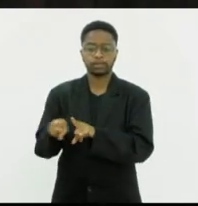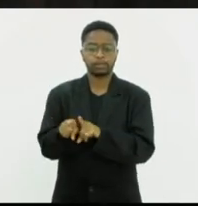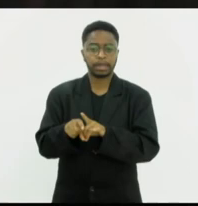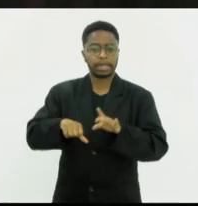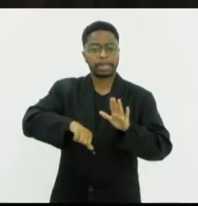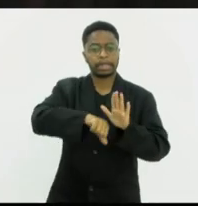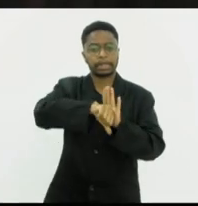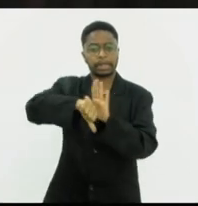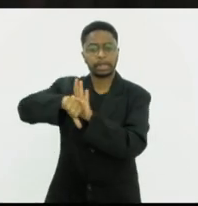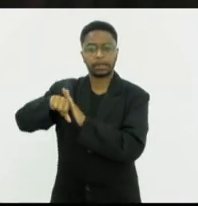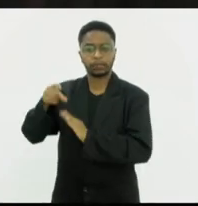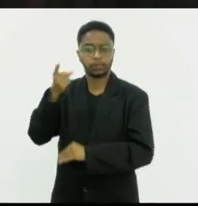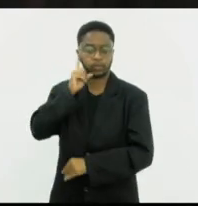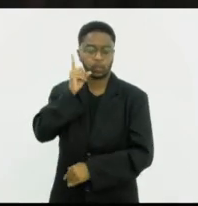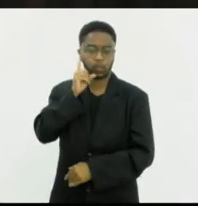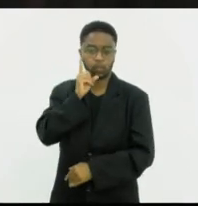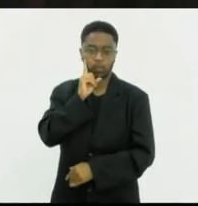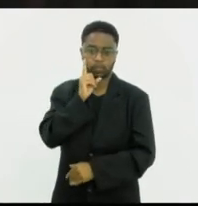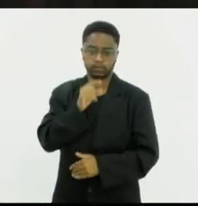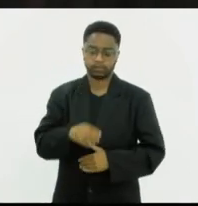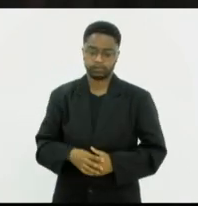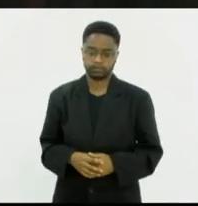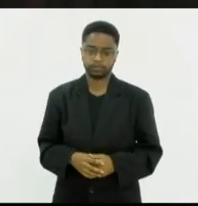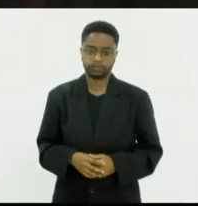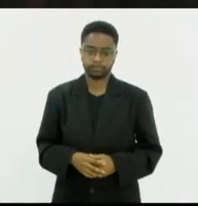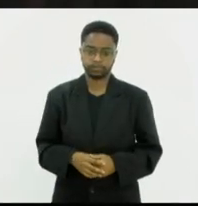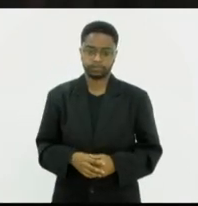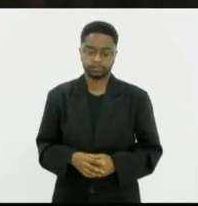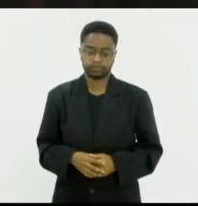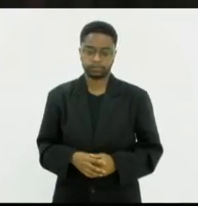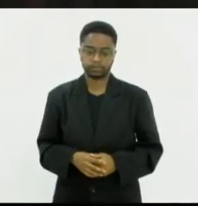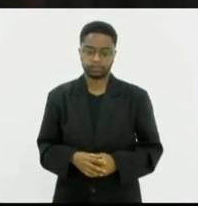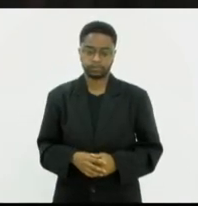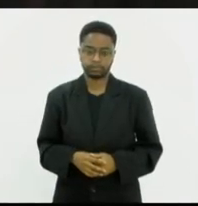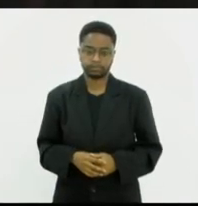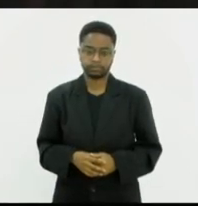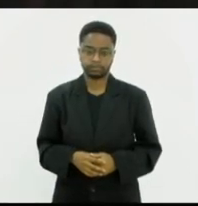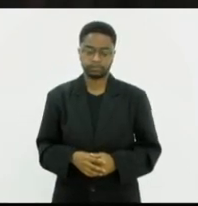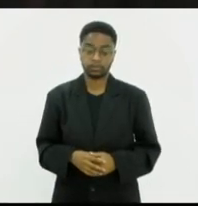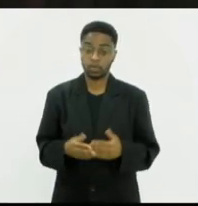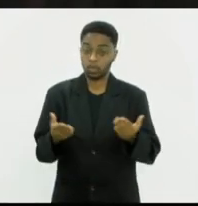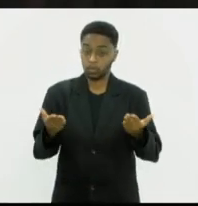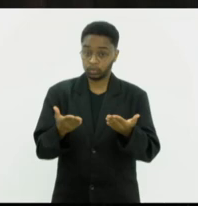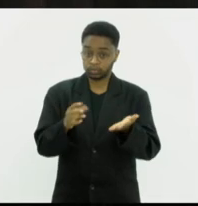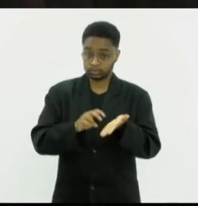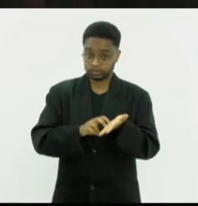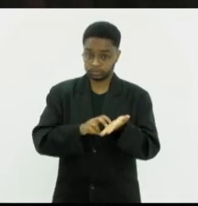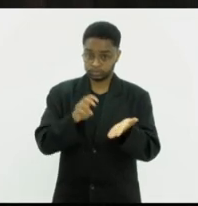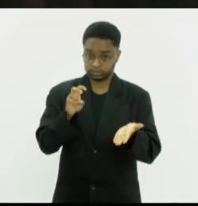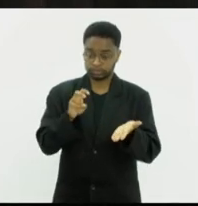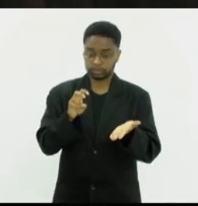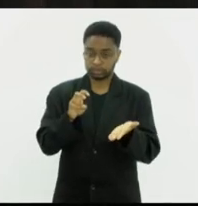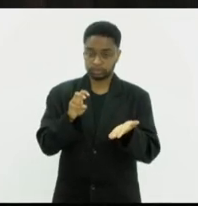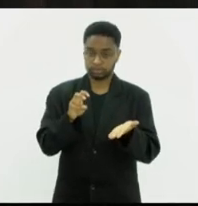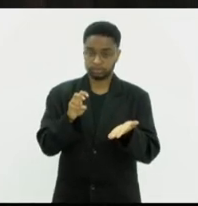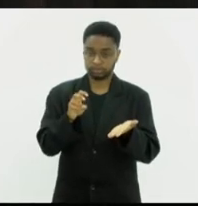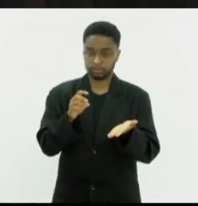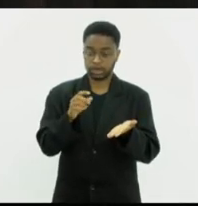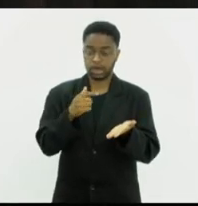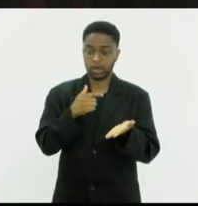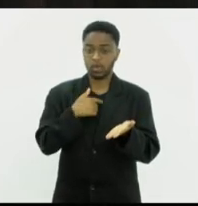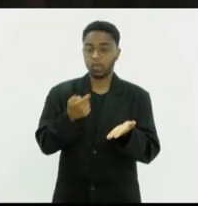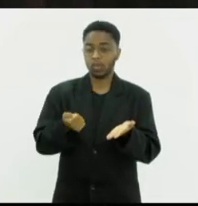os dias. Aliás, deputado Valda Serrasa, hoje pela manhã, vindo para cá, a